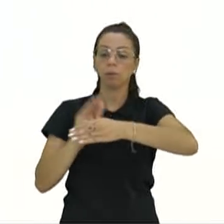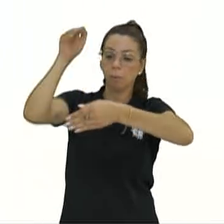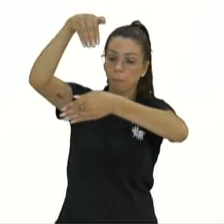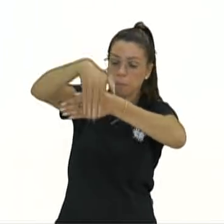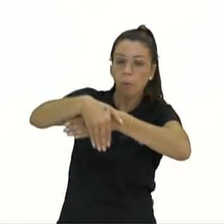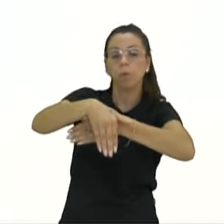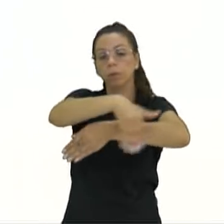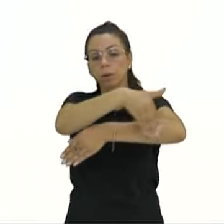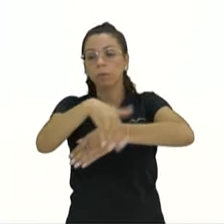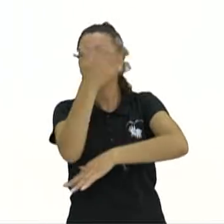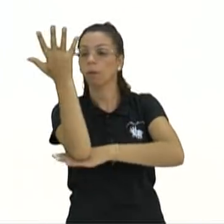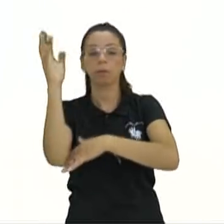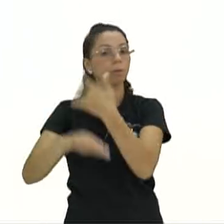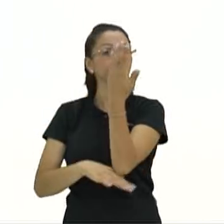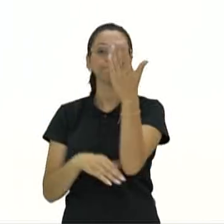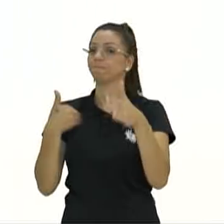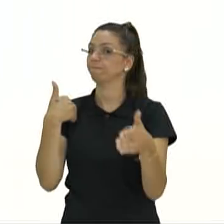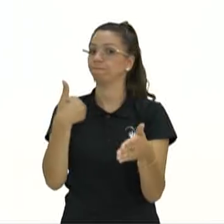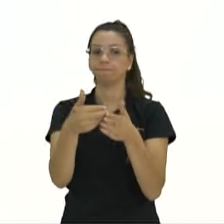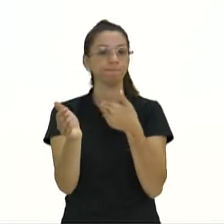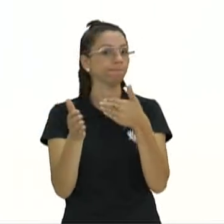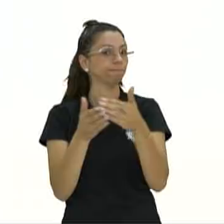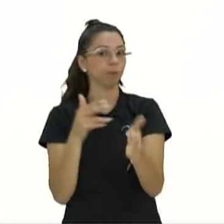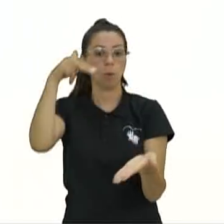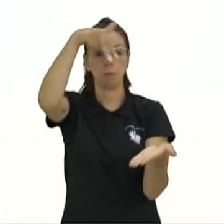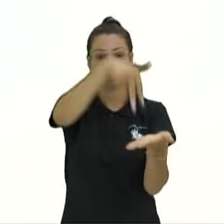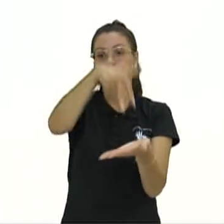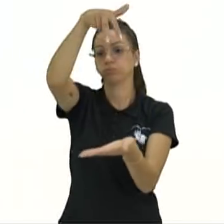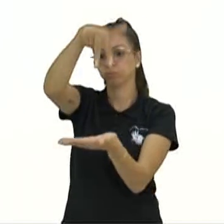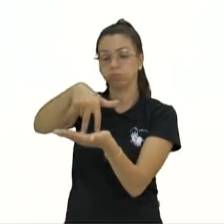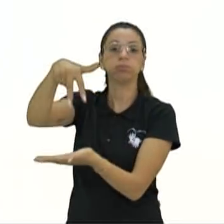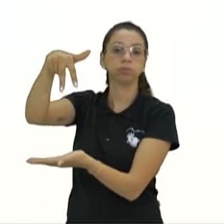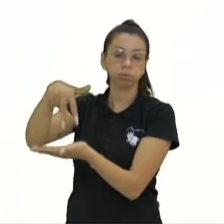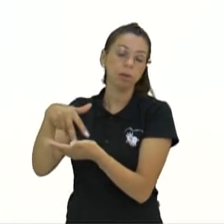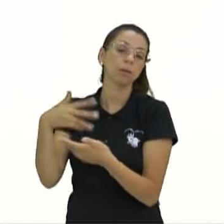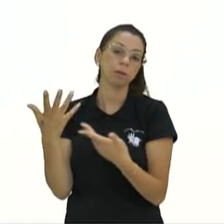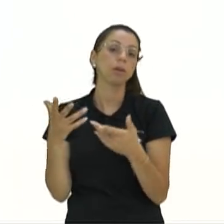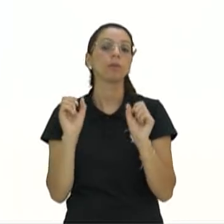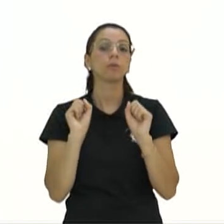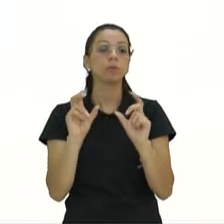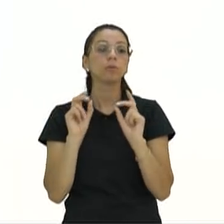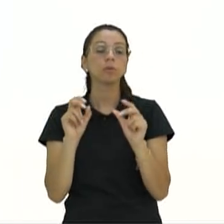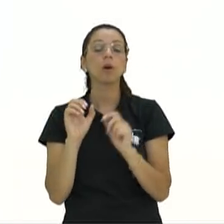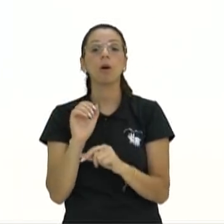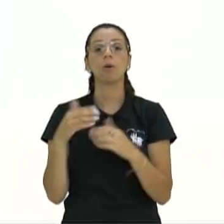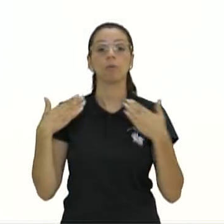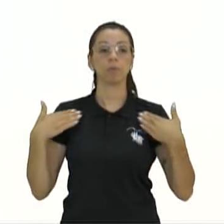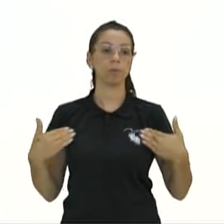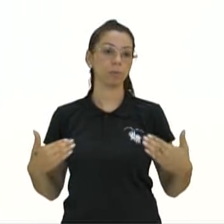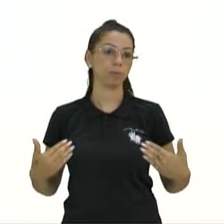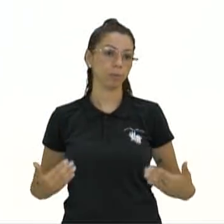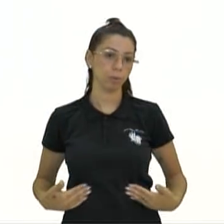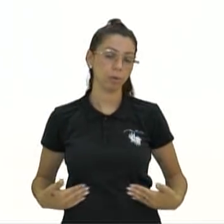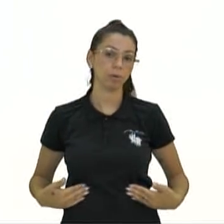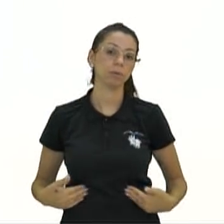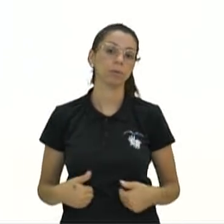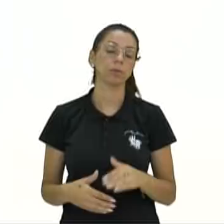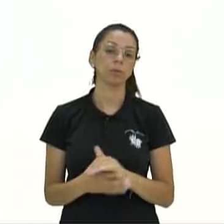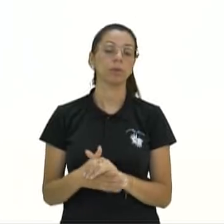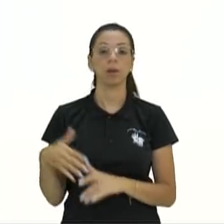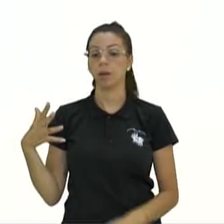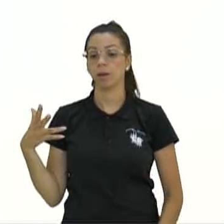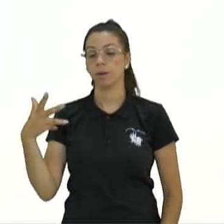calçadas, árvores, qualquer lugar onde se possa escalar, explorar apenas os recursos do corpo de forma